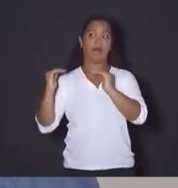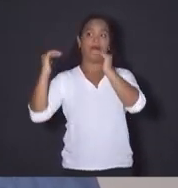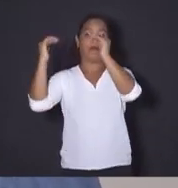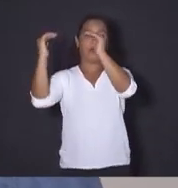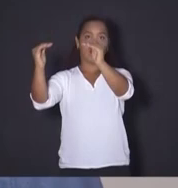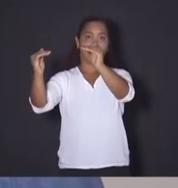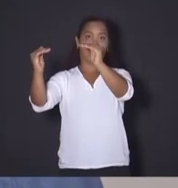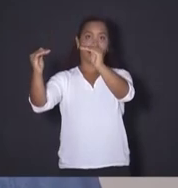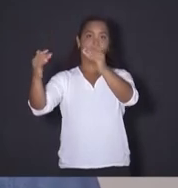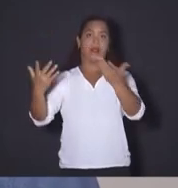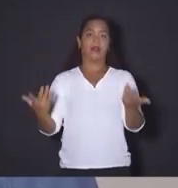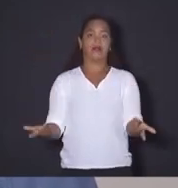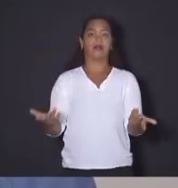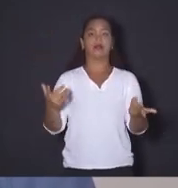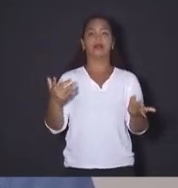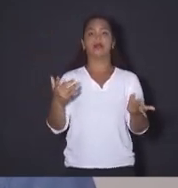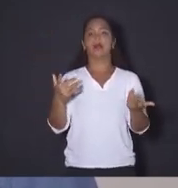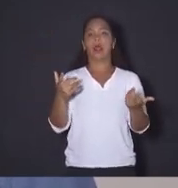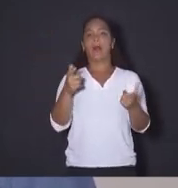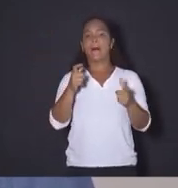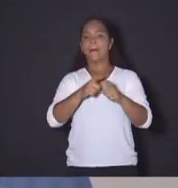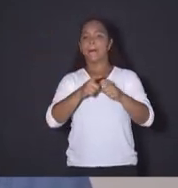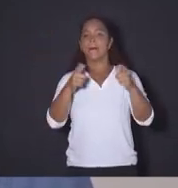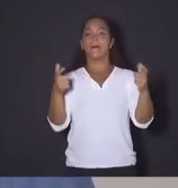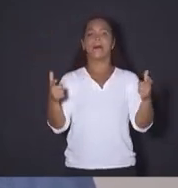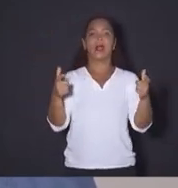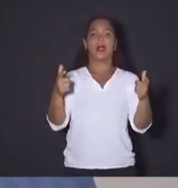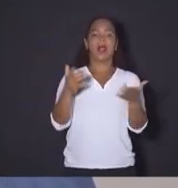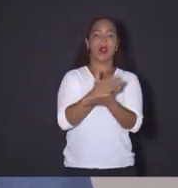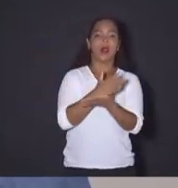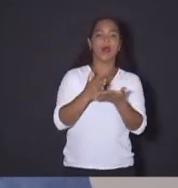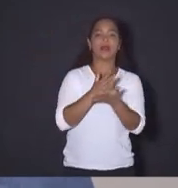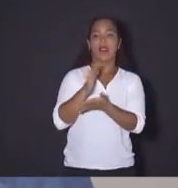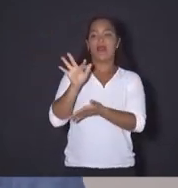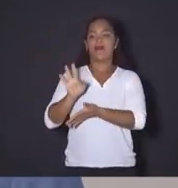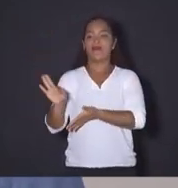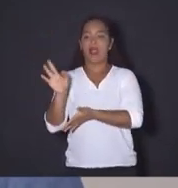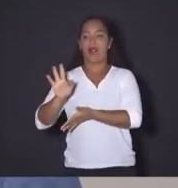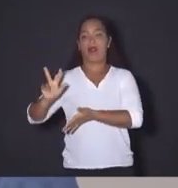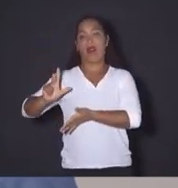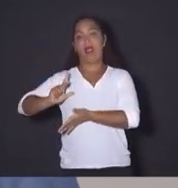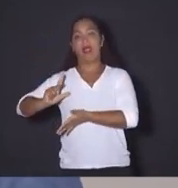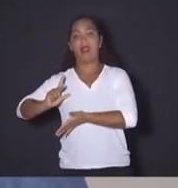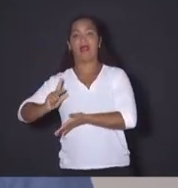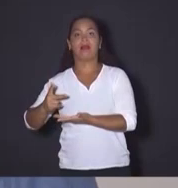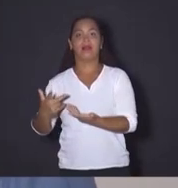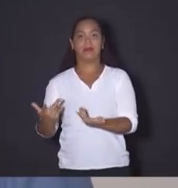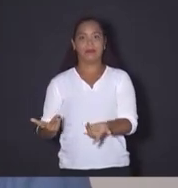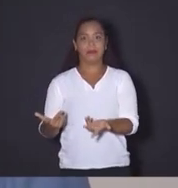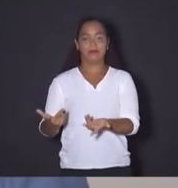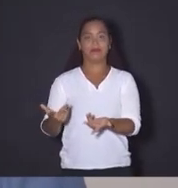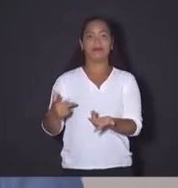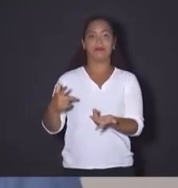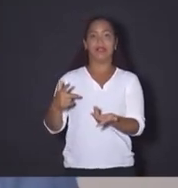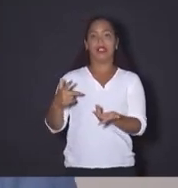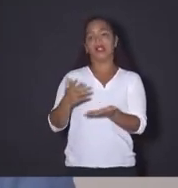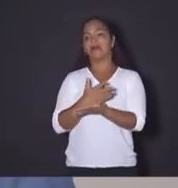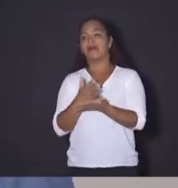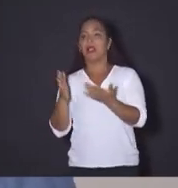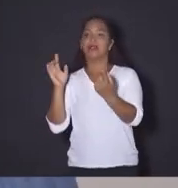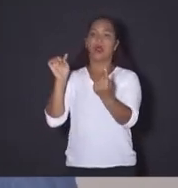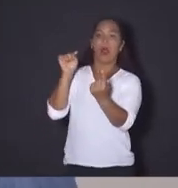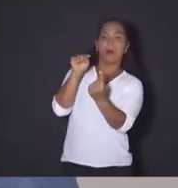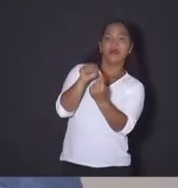então boa parte da formação de professores corre em faculdades sem muitas condições objetivas para uma formação com